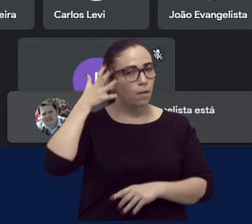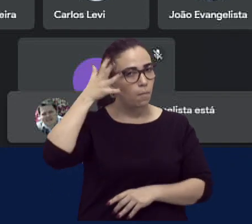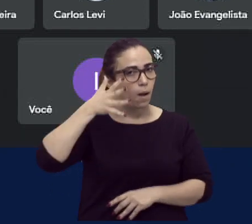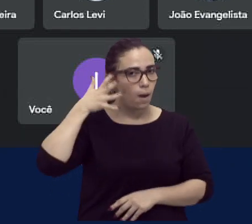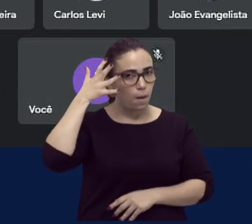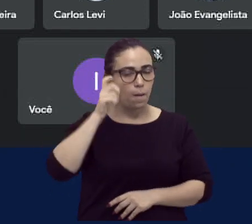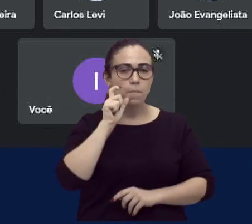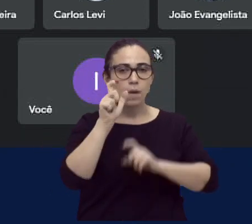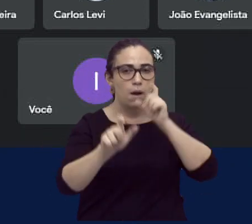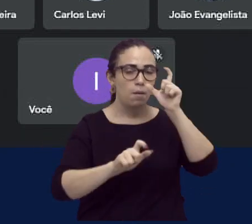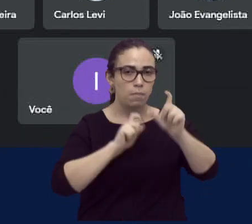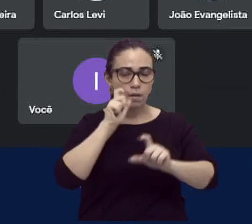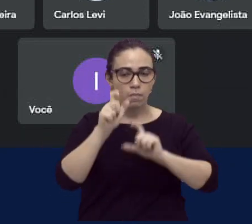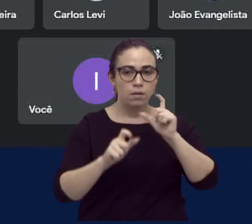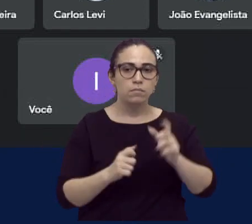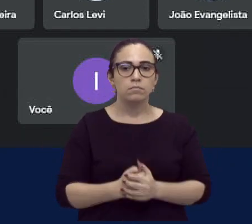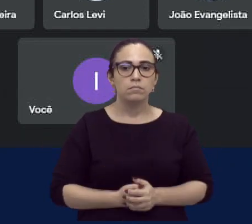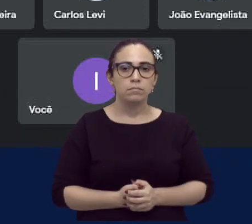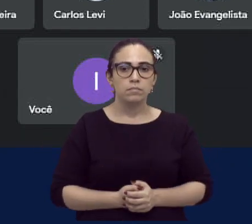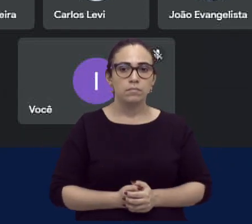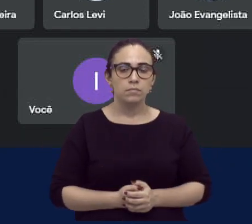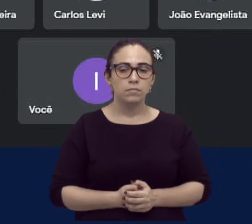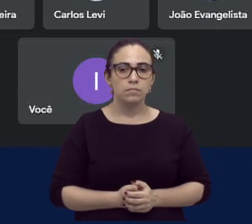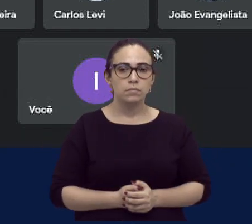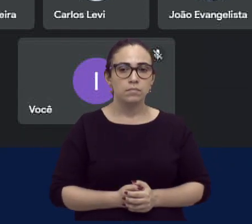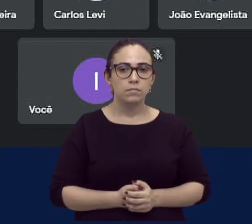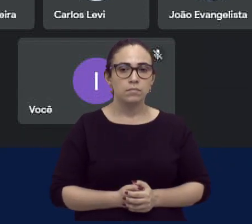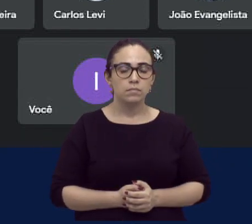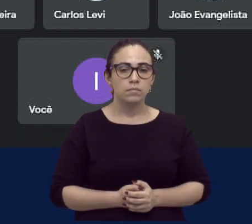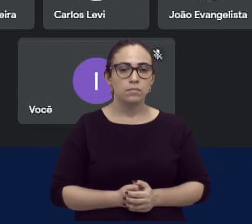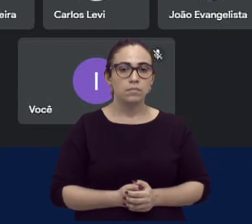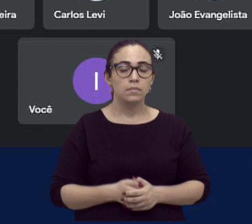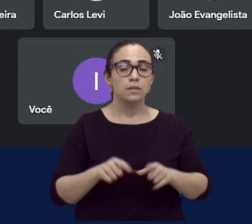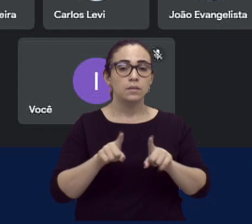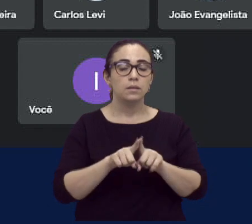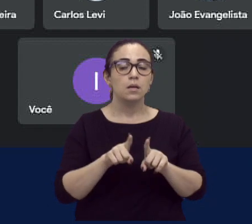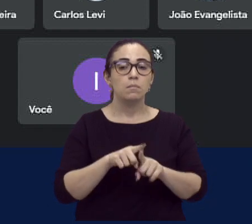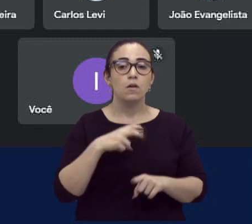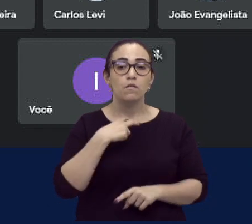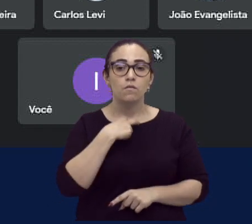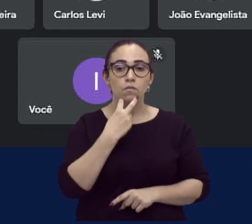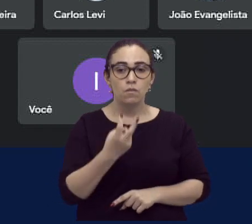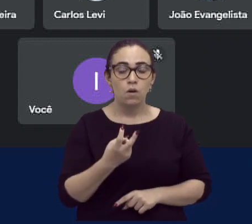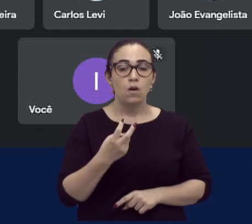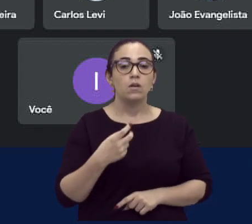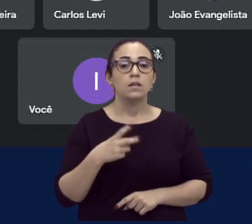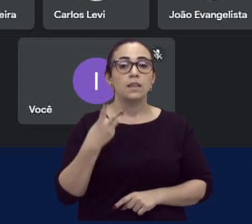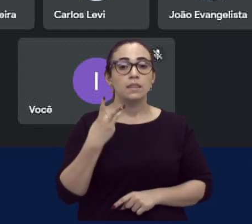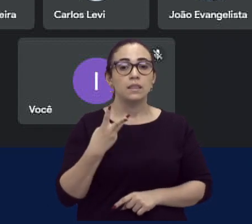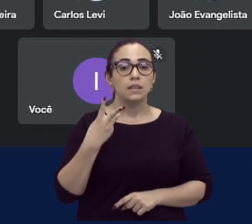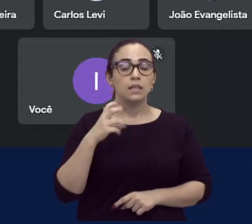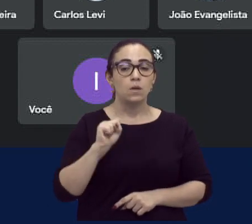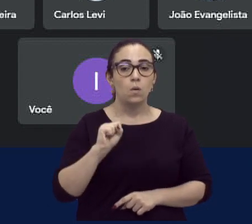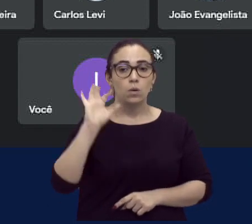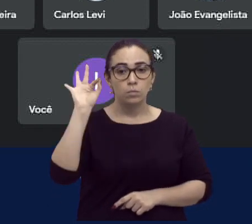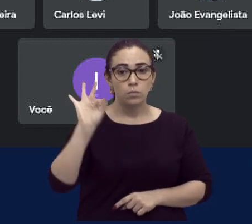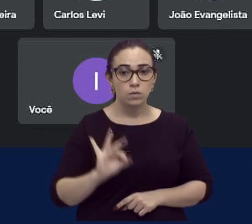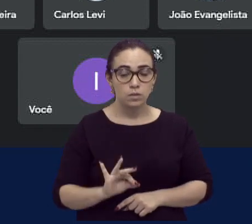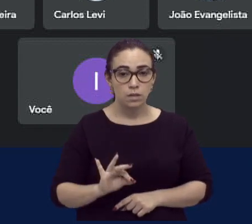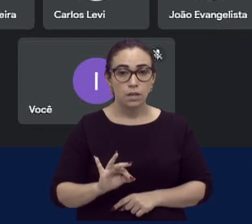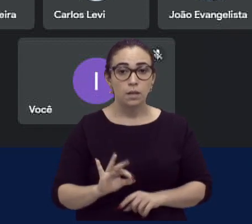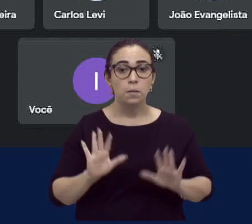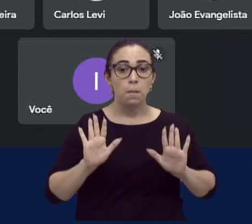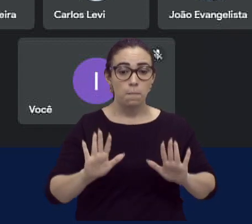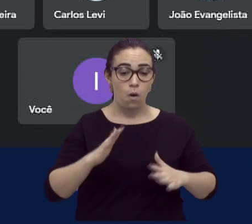vai legitimar a sua verdade. O seu tom de voz responde por 38%, porém, a